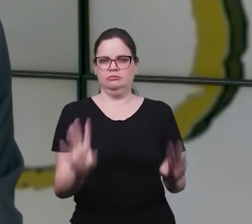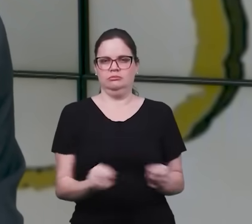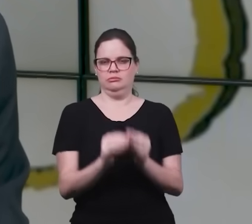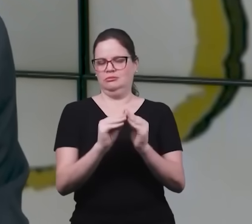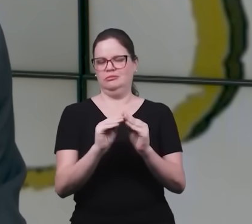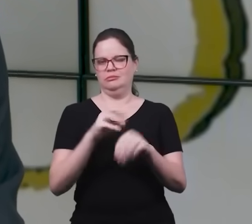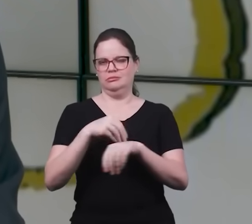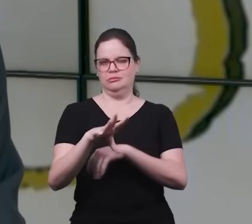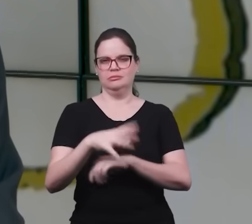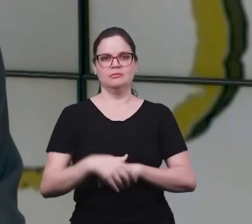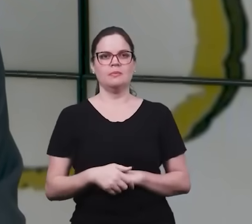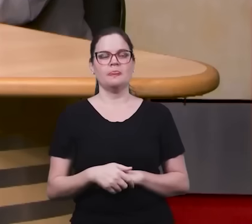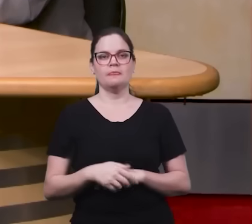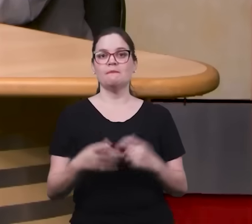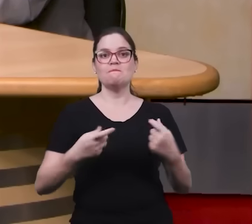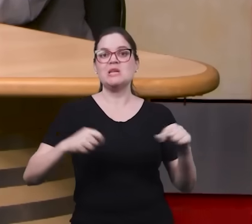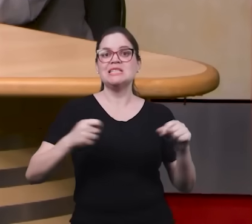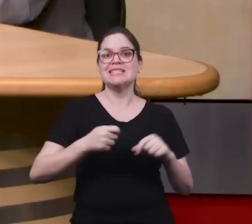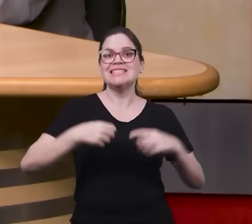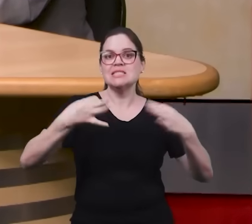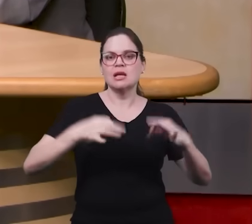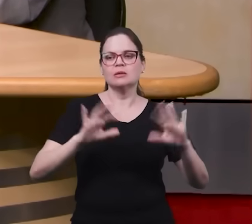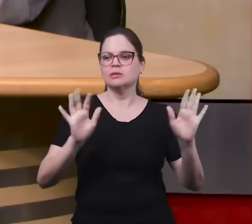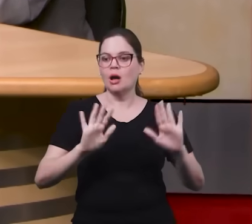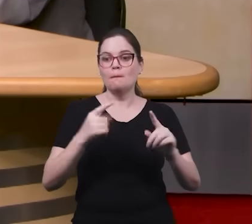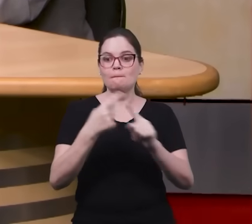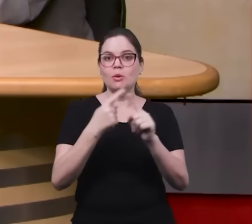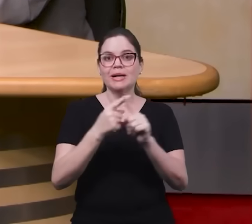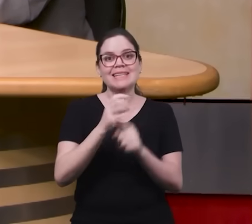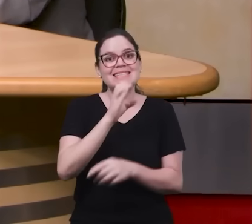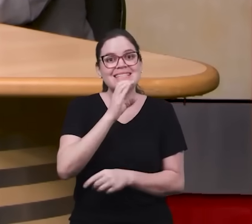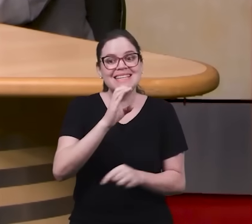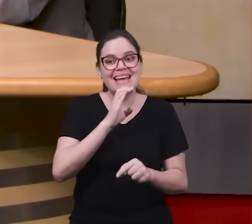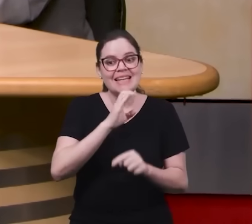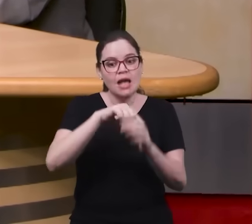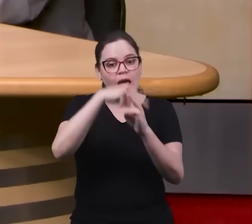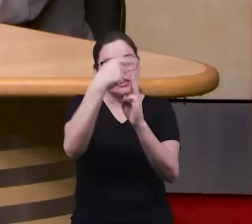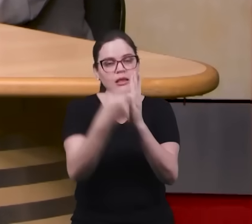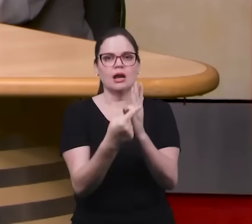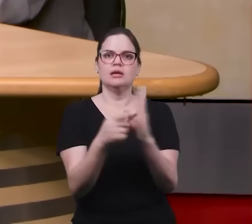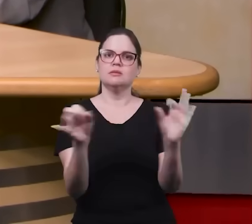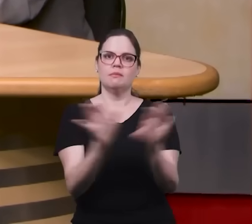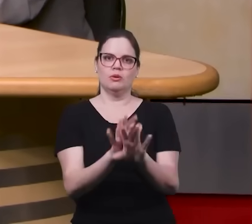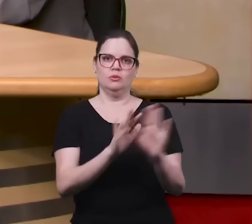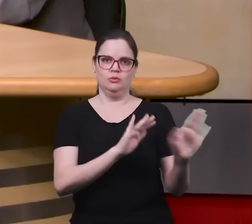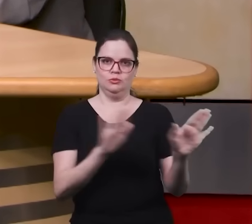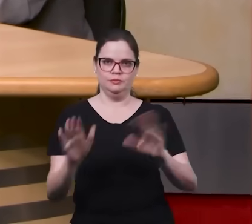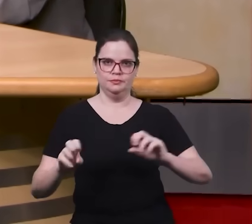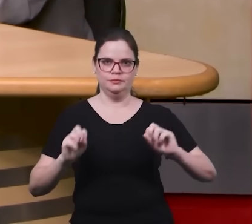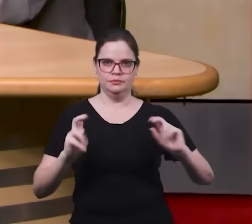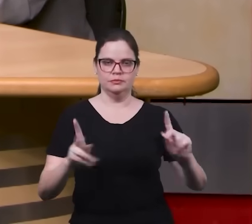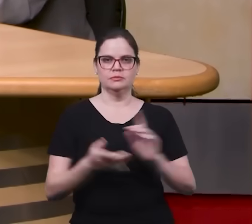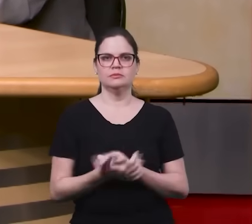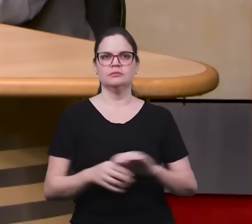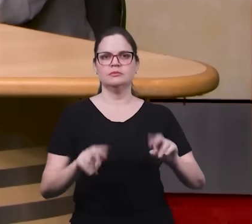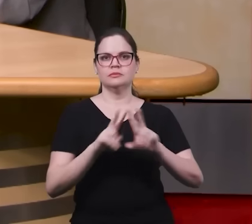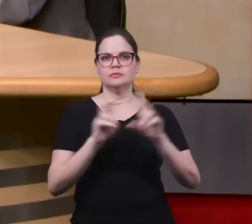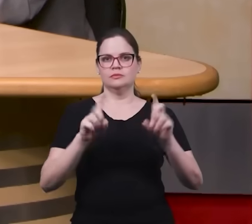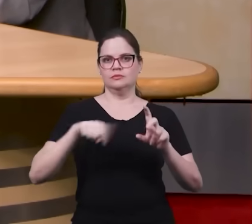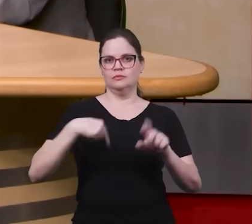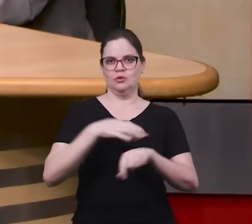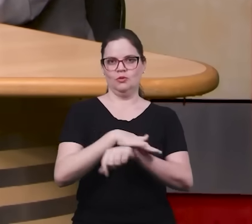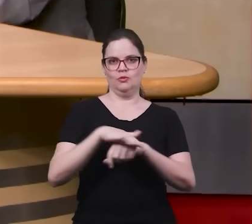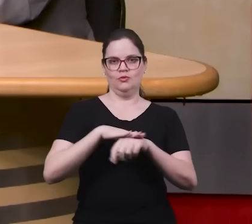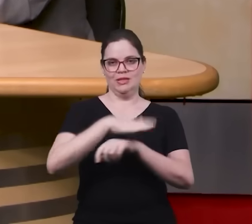que esse... Agora, Sérgio, nós estamos falando sobre dons, né?